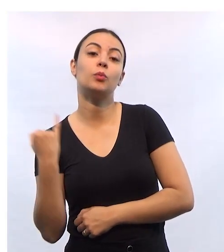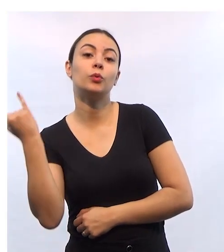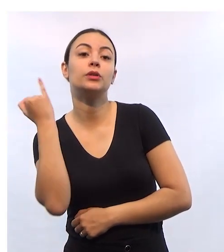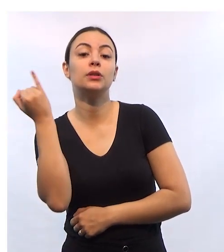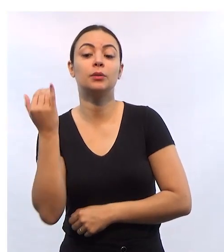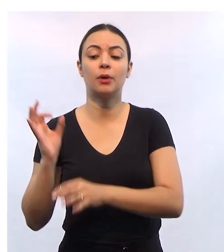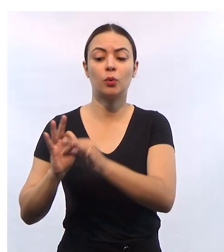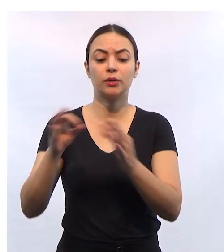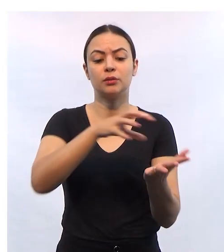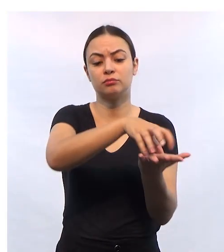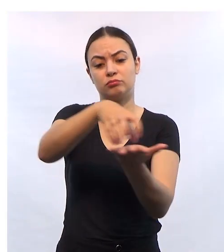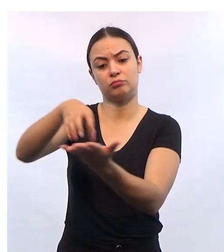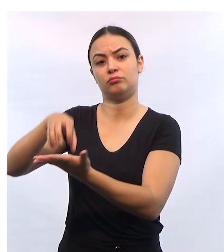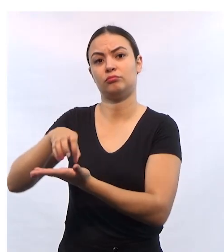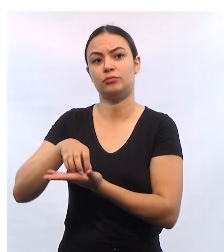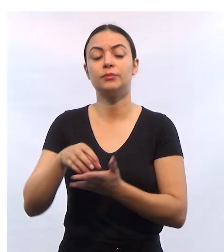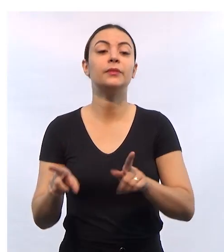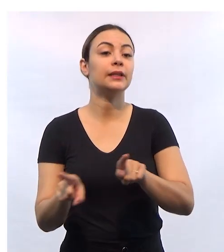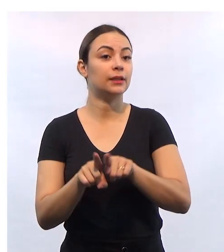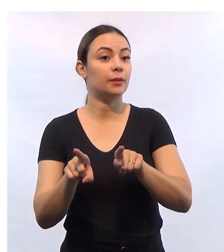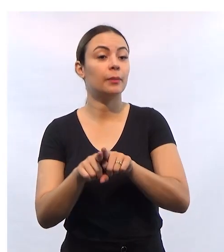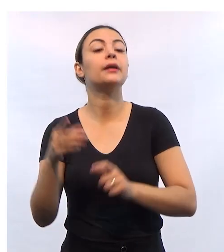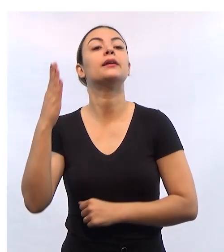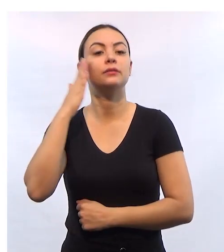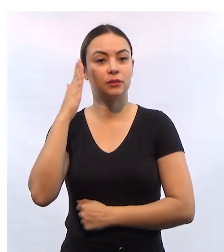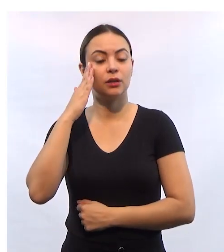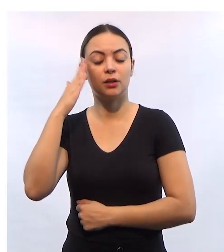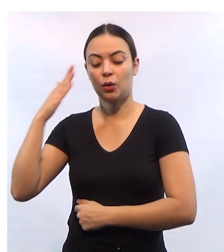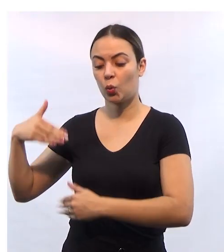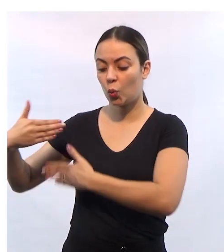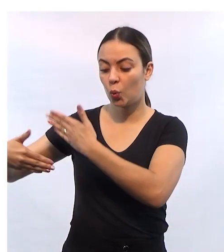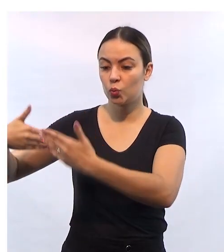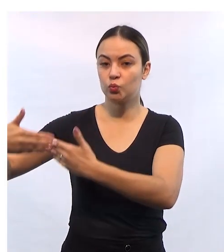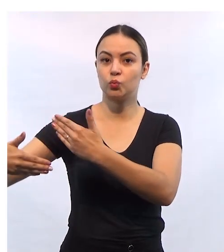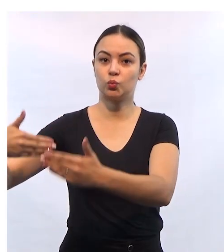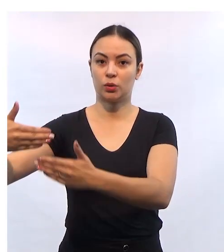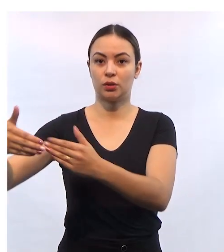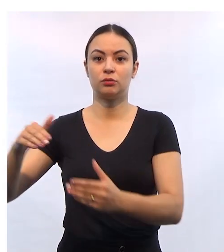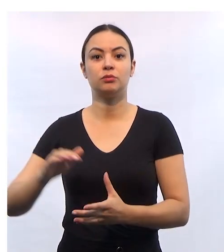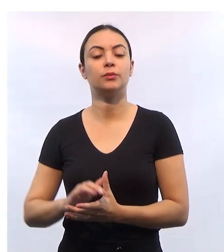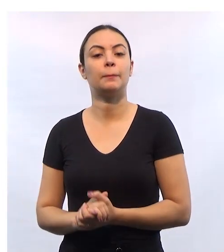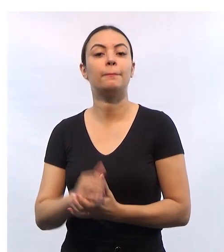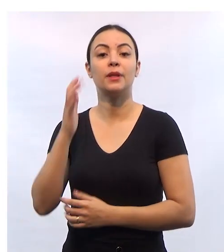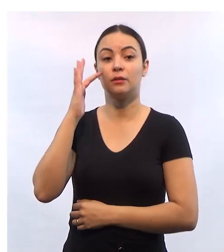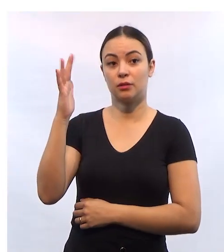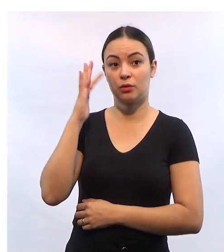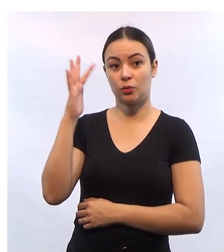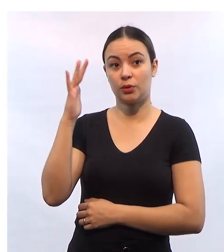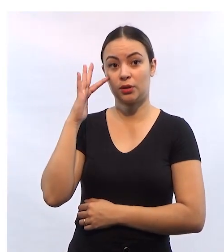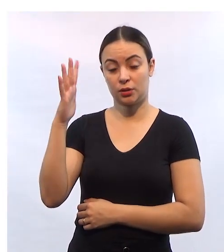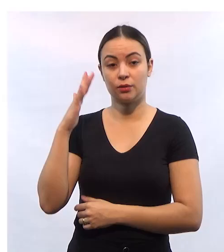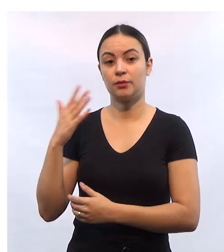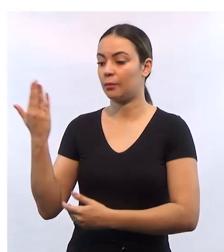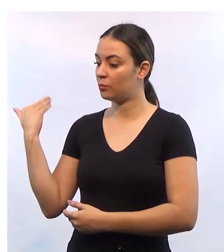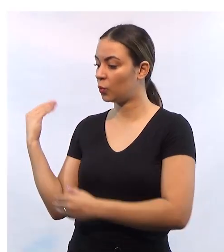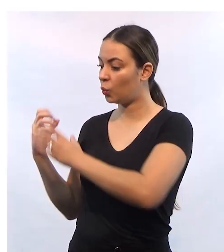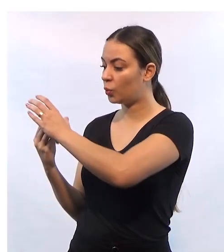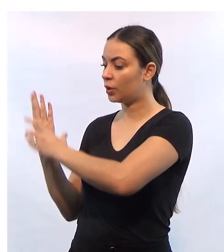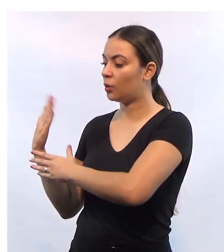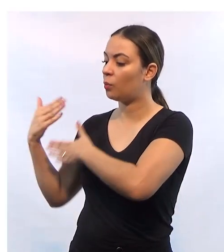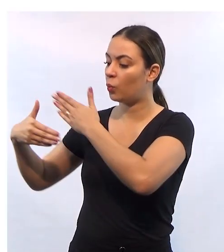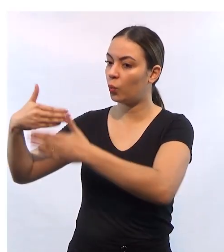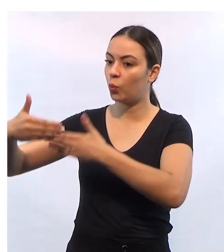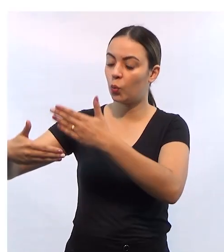as organizações, ainda entender a continuidade do processo teórico destas teorias para